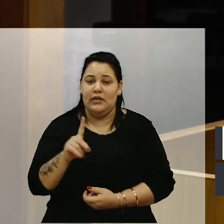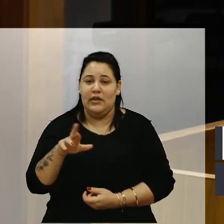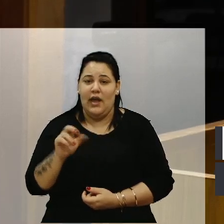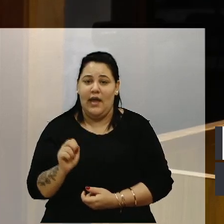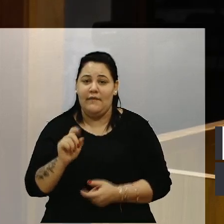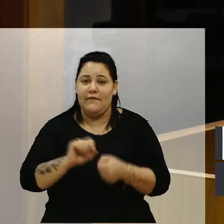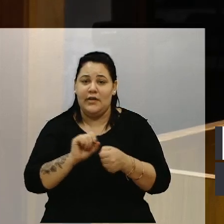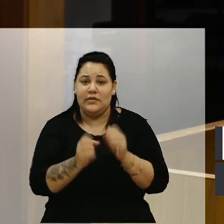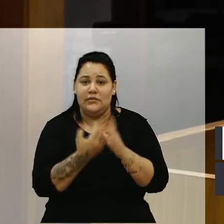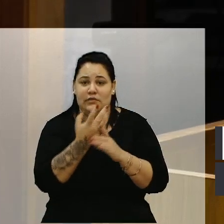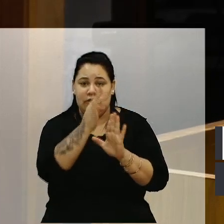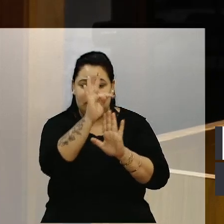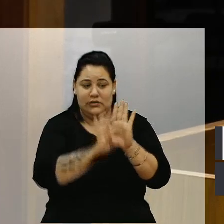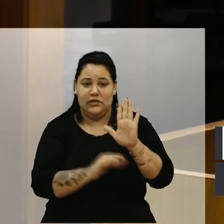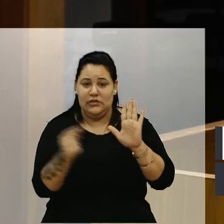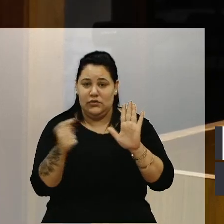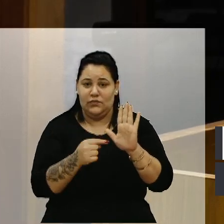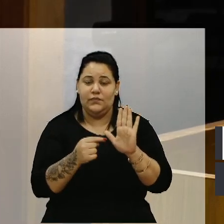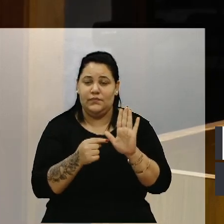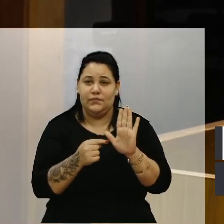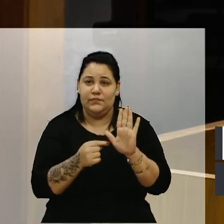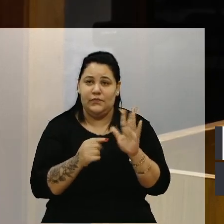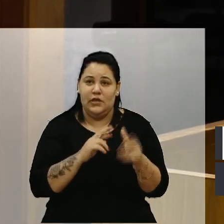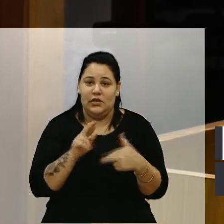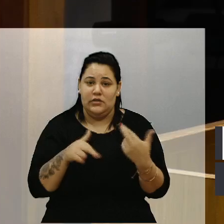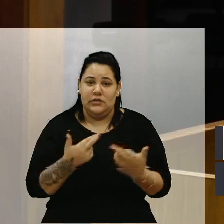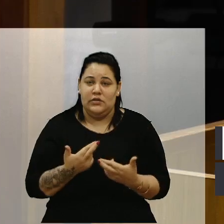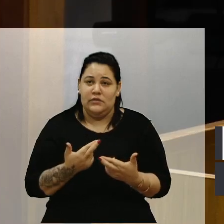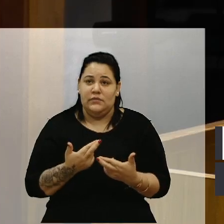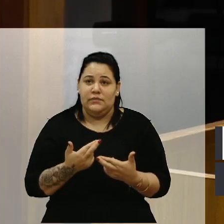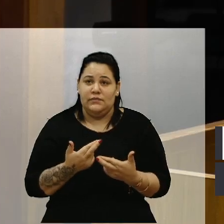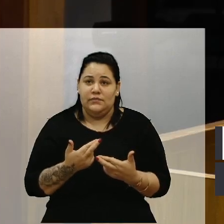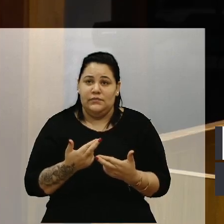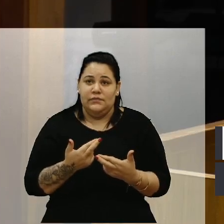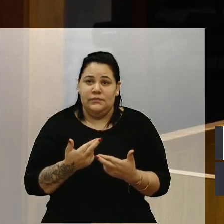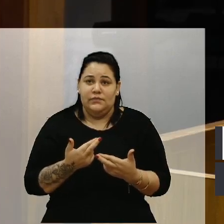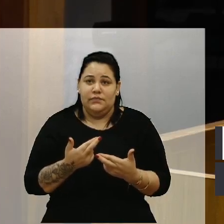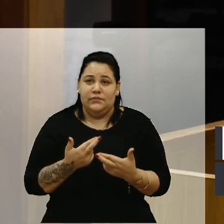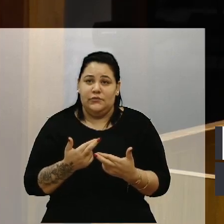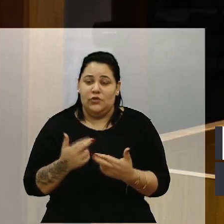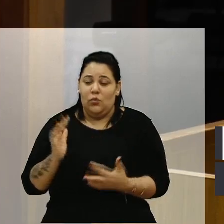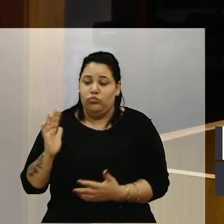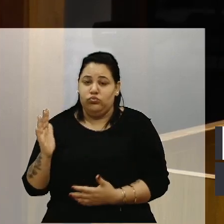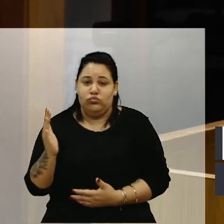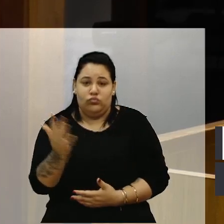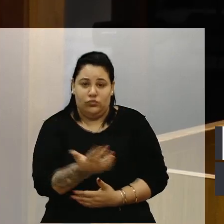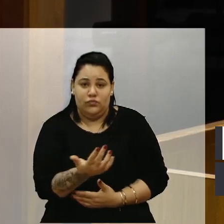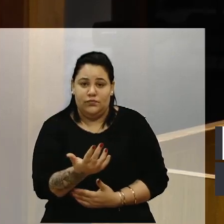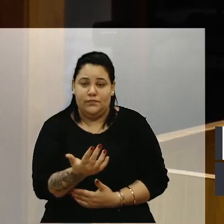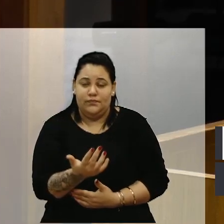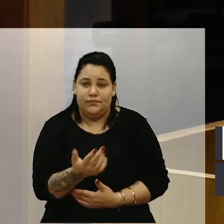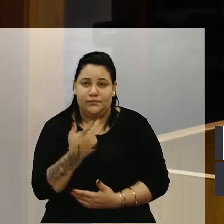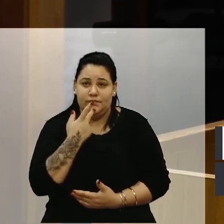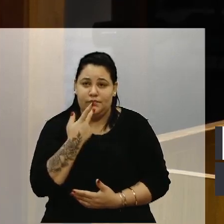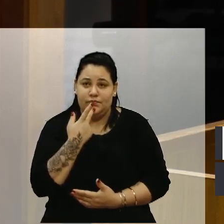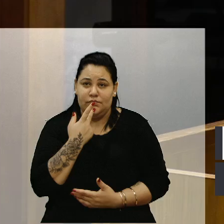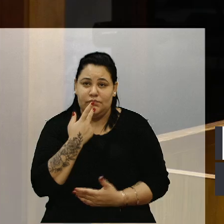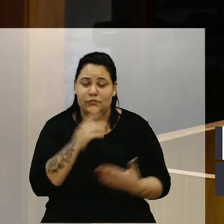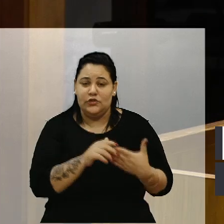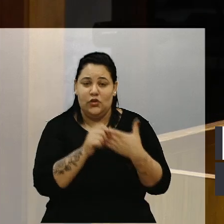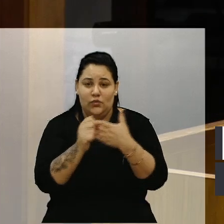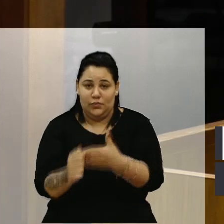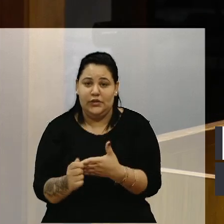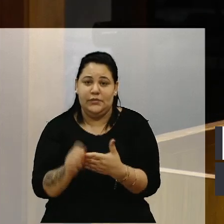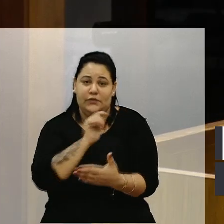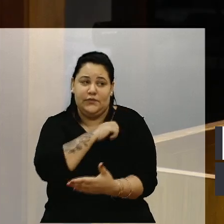matéria, né, da questão do reforço das encostas e do monitoramento, que é